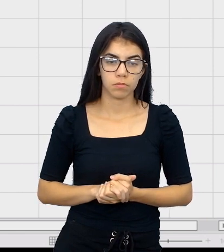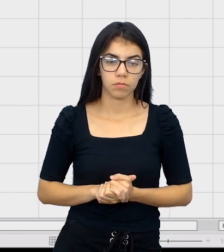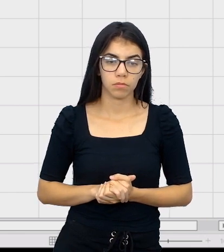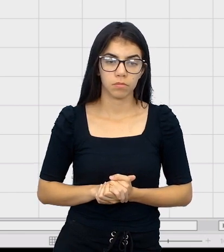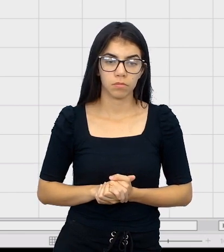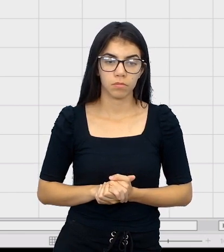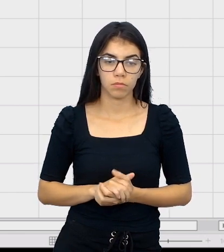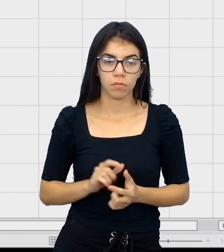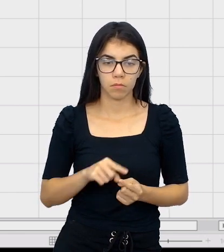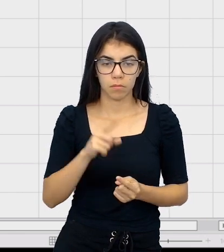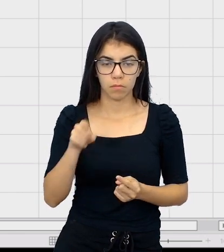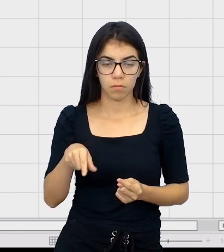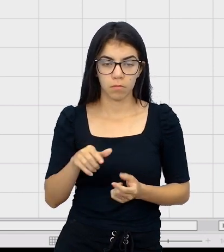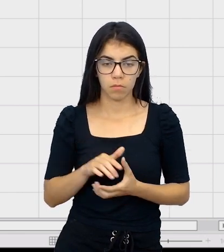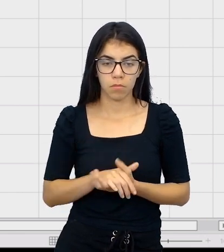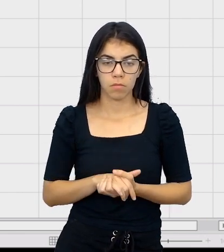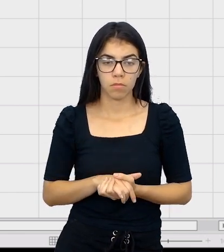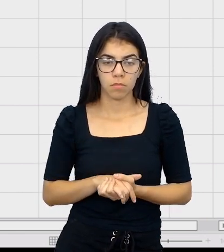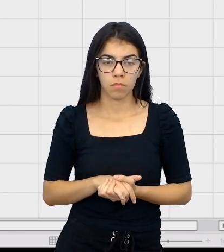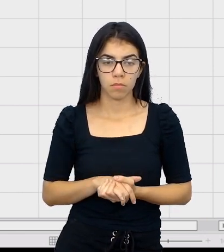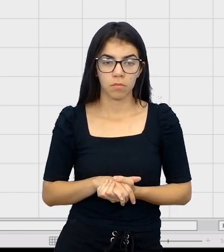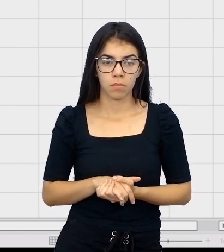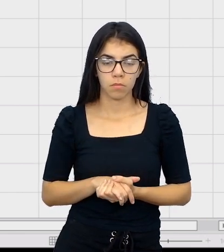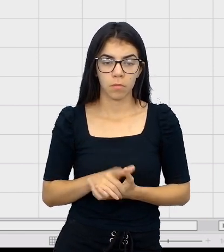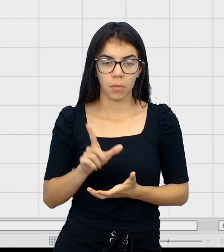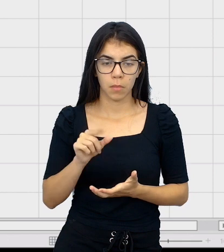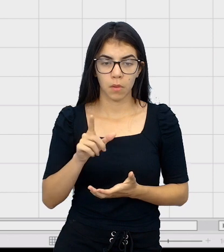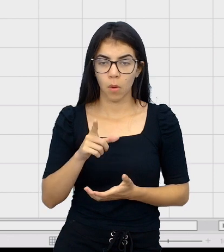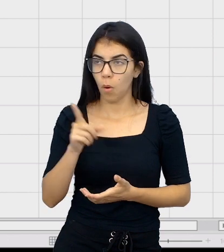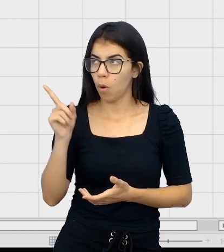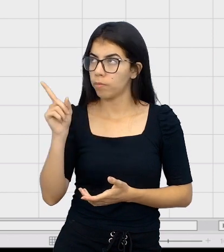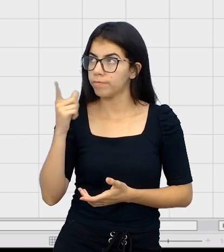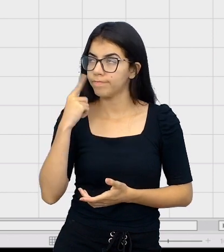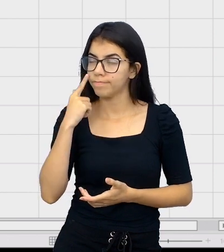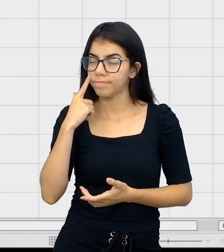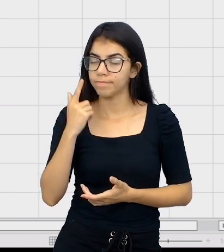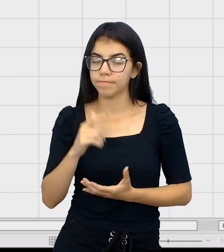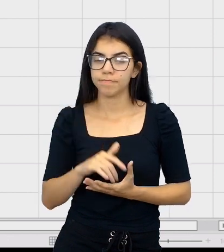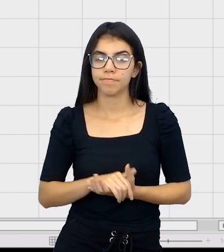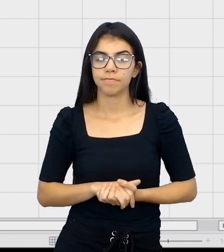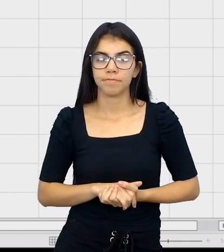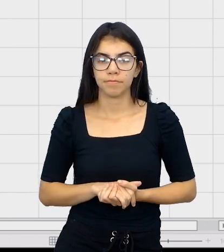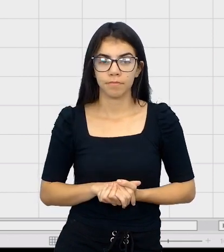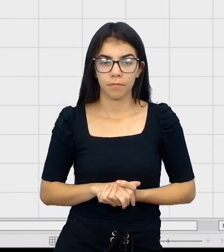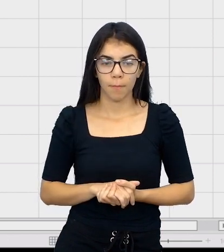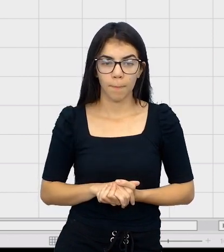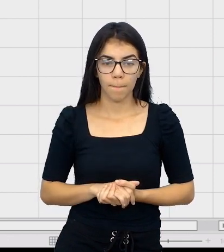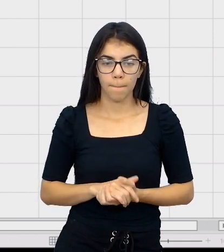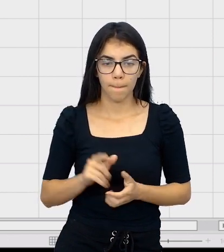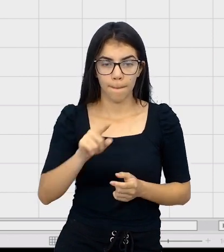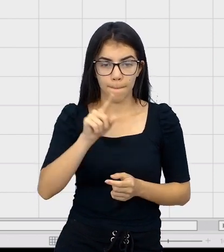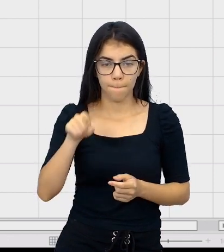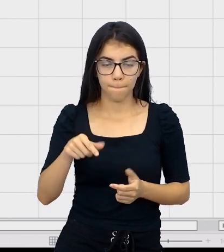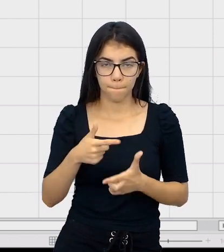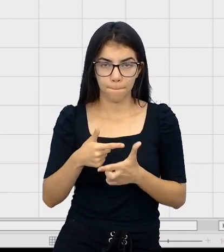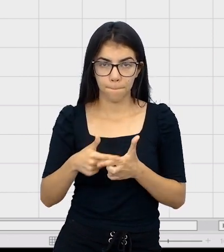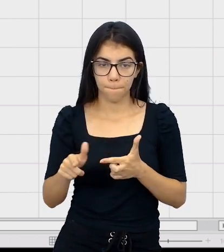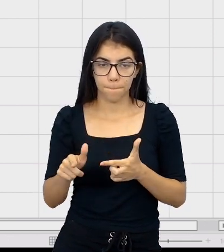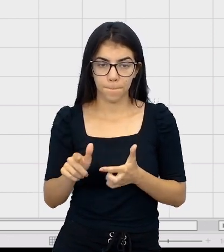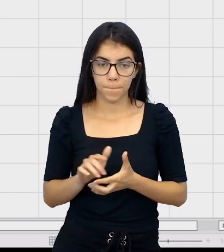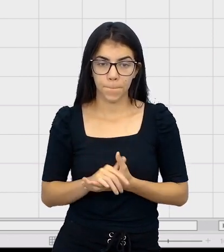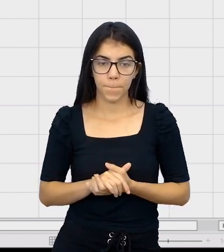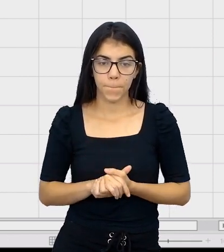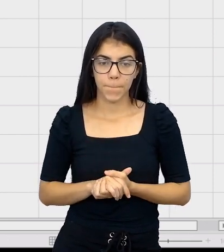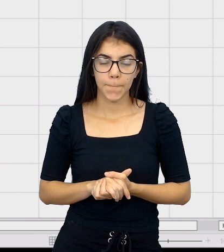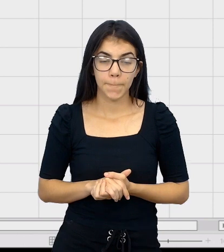no C2, que é do lado. Certo? Cliquei Certo. nela, ela apareceu na fórmula. Ponho o parênteses fechando e divido. Cadê a divisão aqui?